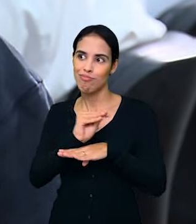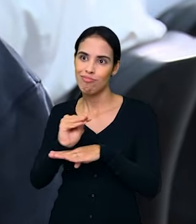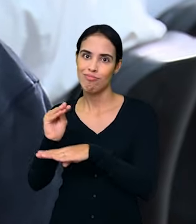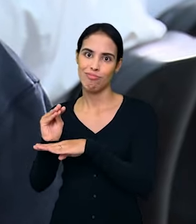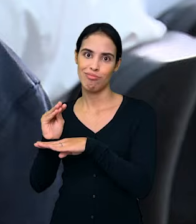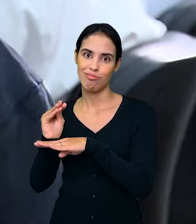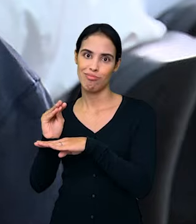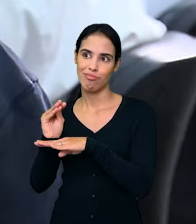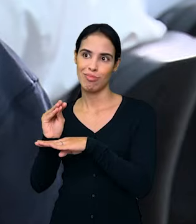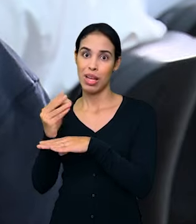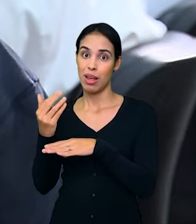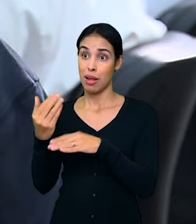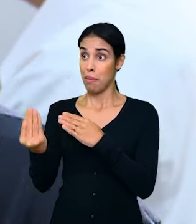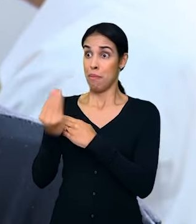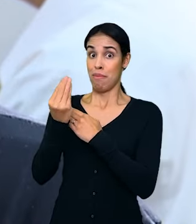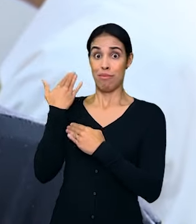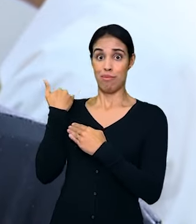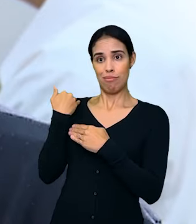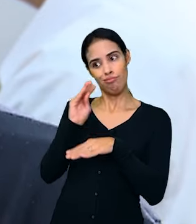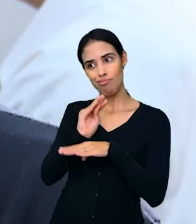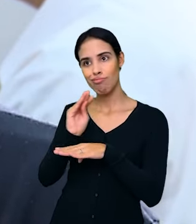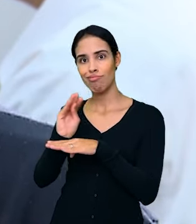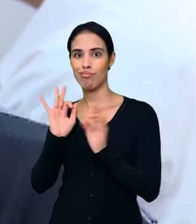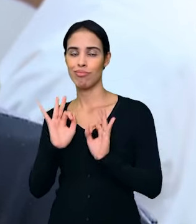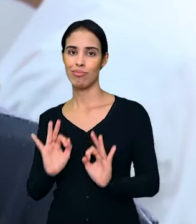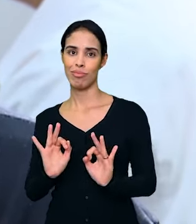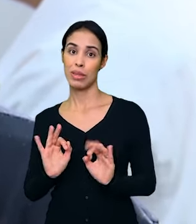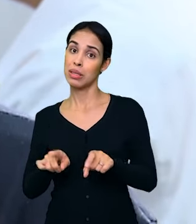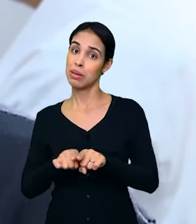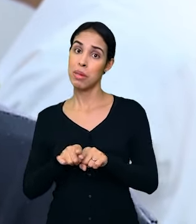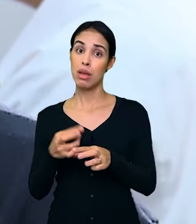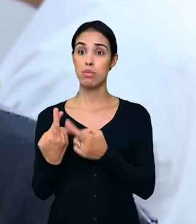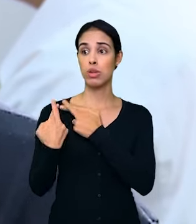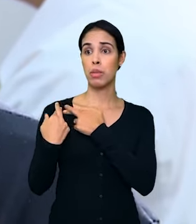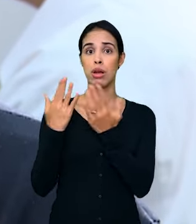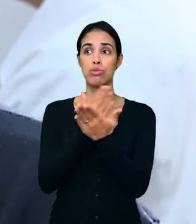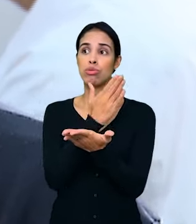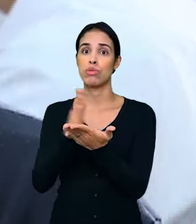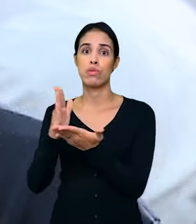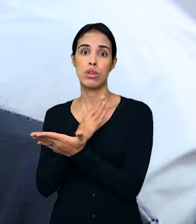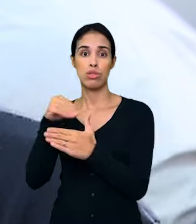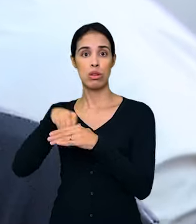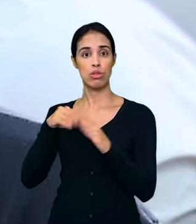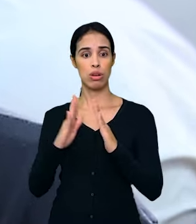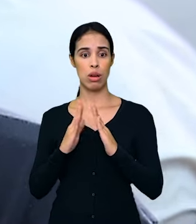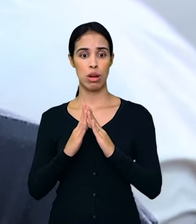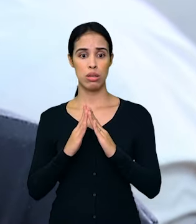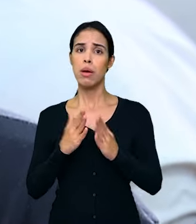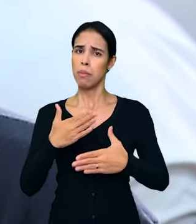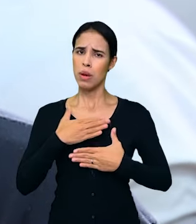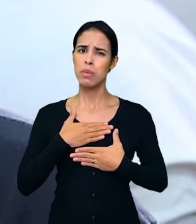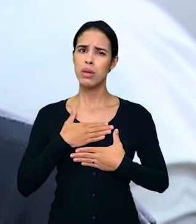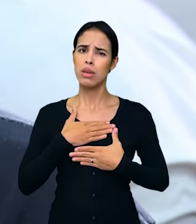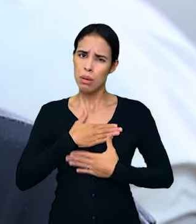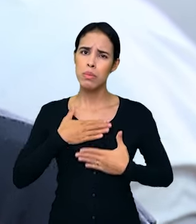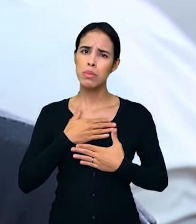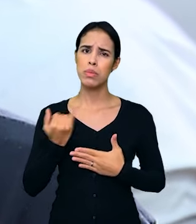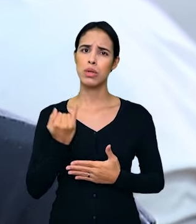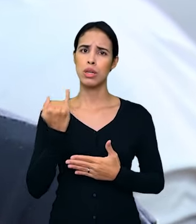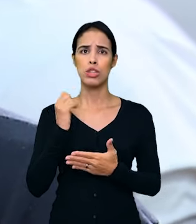se eu posso, por que não ajudar? E eu acho que, de certa forma, dividir responsabilidades em casa é algo, para mim,